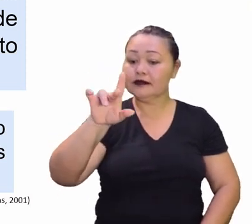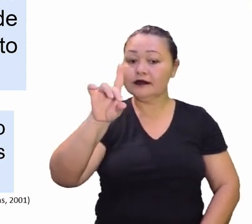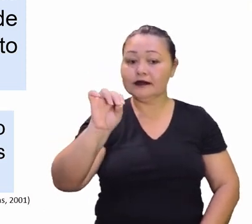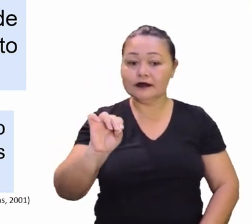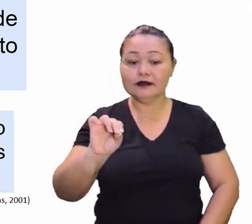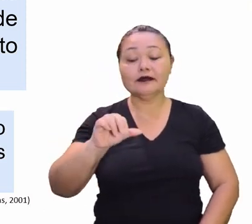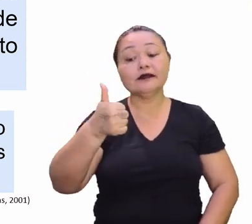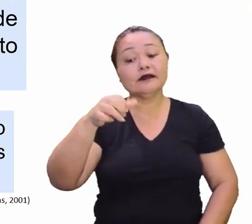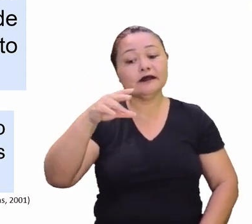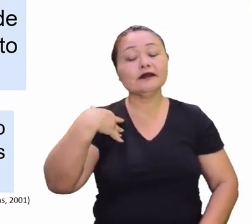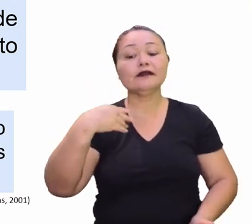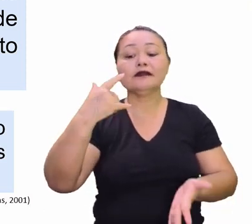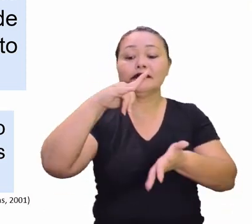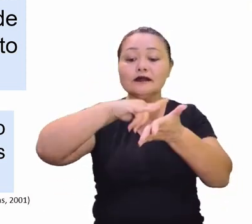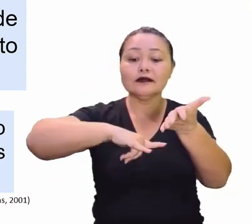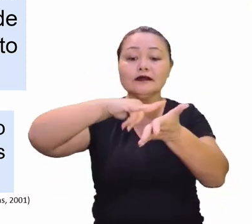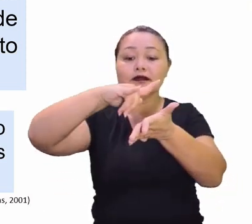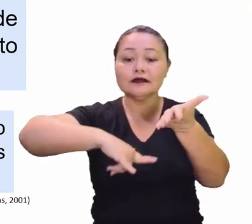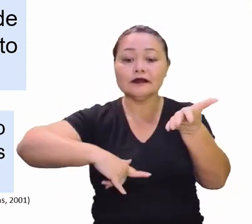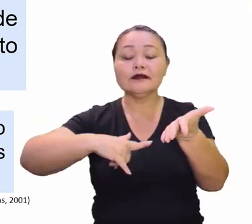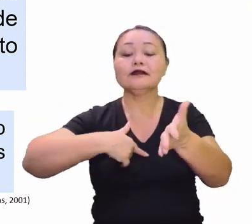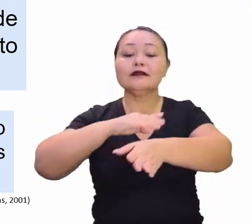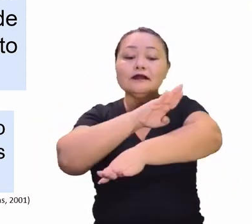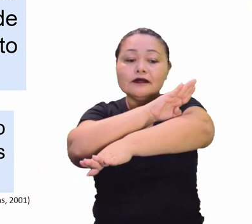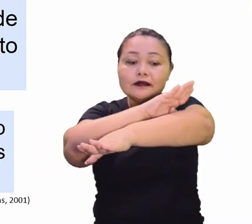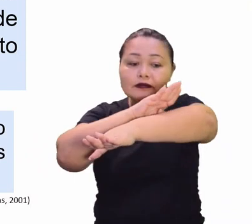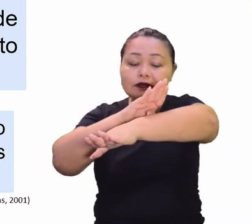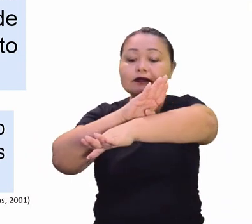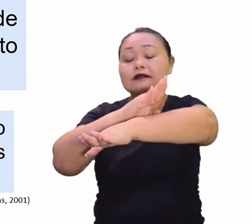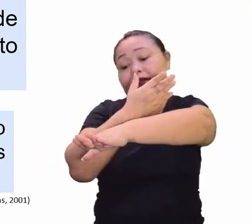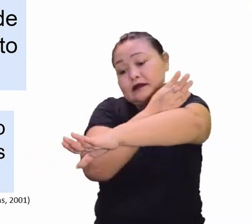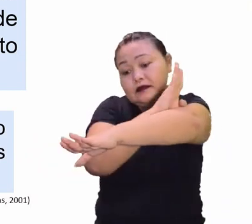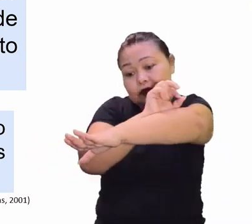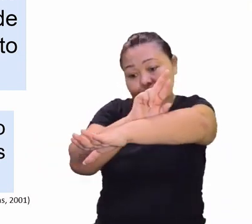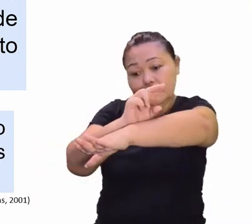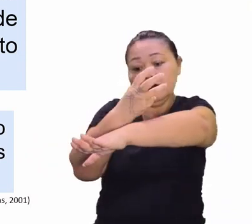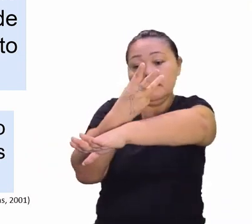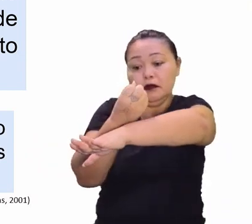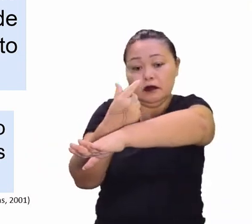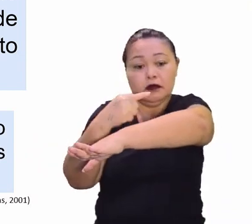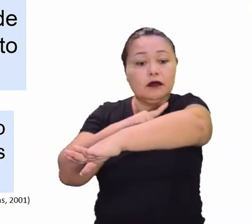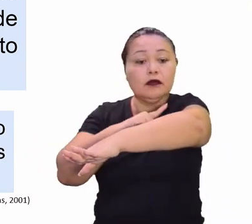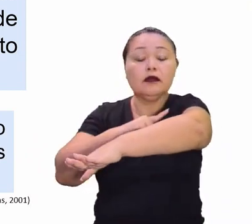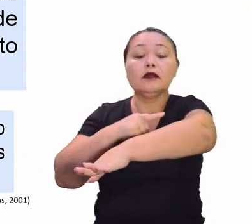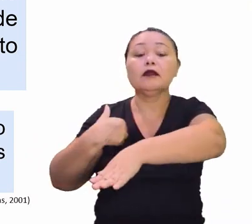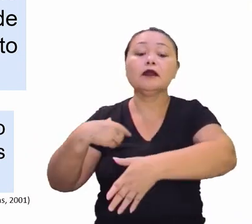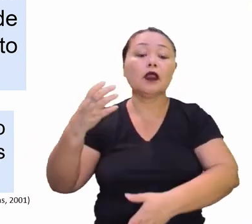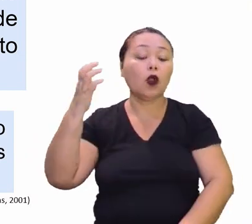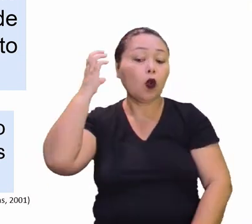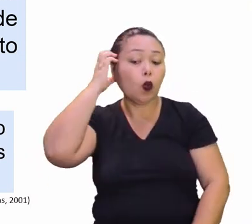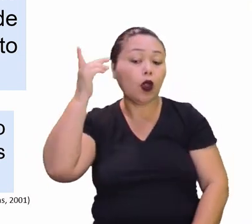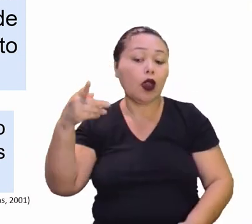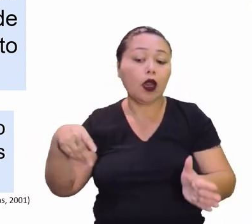contratos para a pavimentação da BR-364, essa rodovia que ligaria do trecho Cuiabá a Porto Velho. Né? Essa